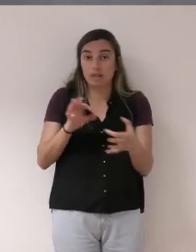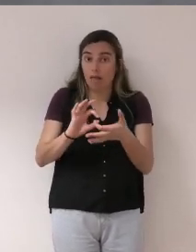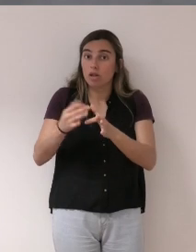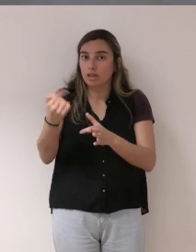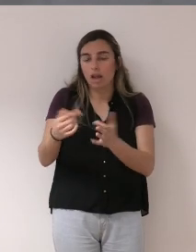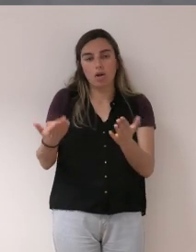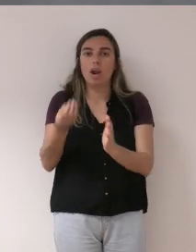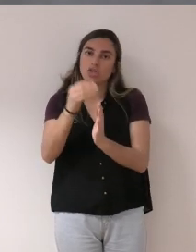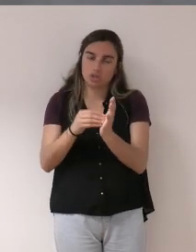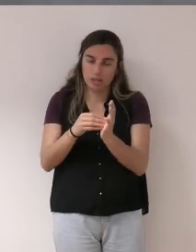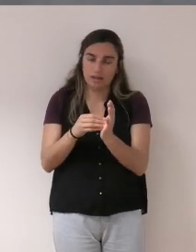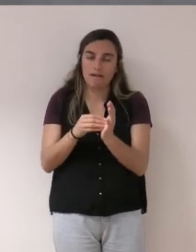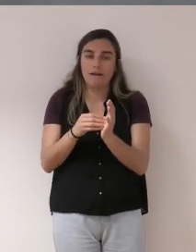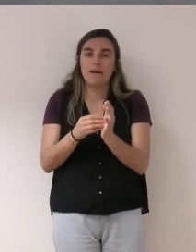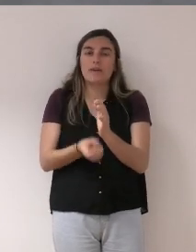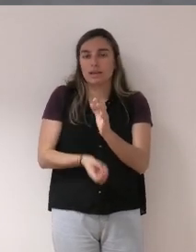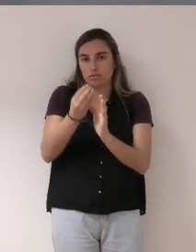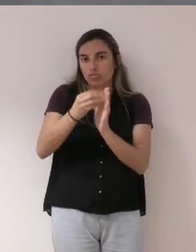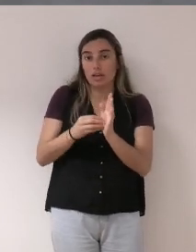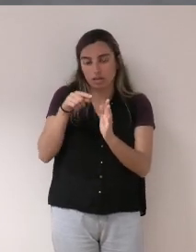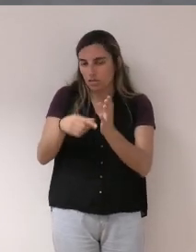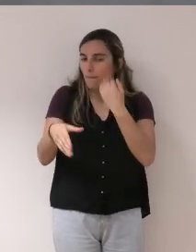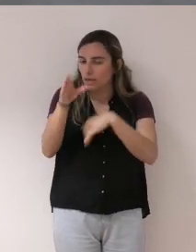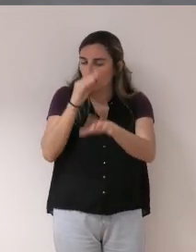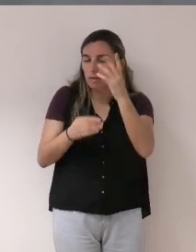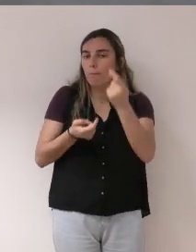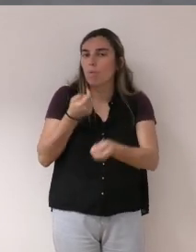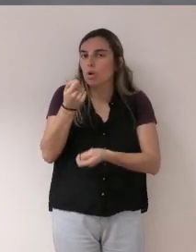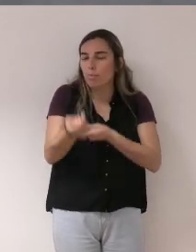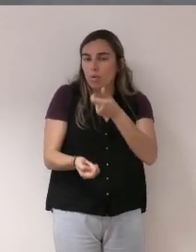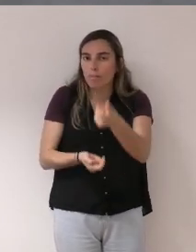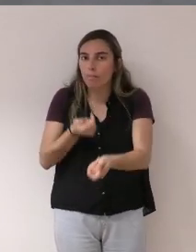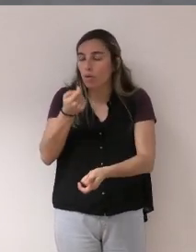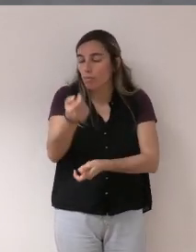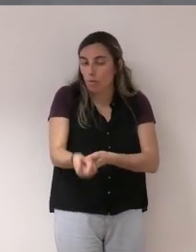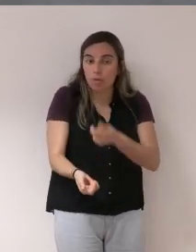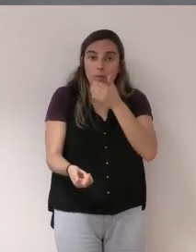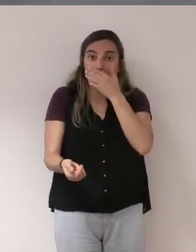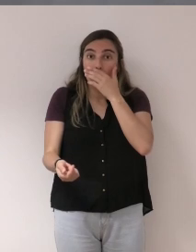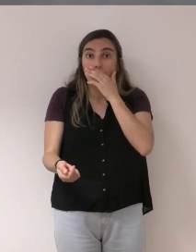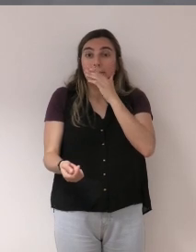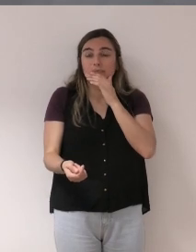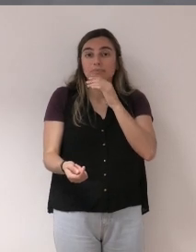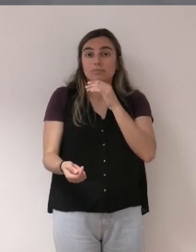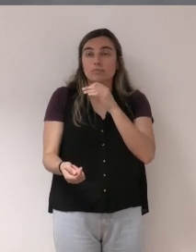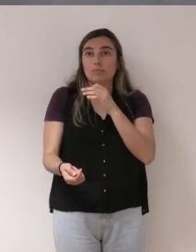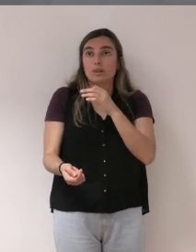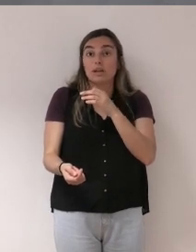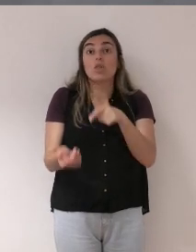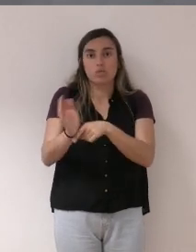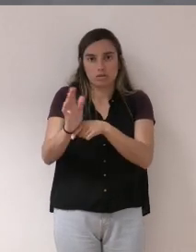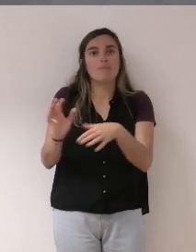No plano da escrita, da construção narrativa, esta é provavelmente uma aprendizagem extraída não da literatura, mas do